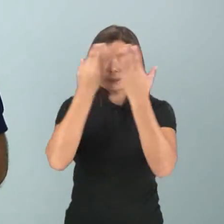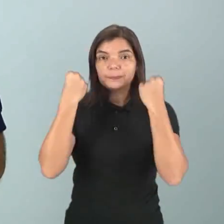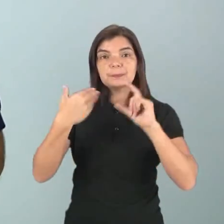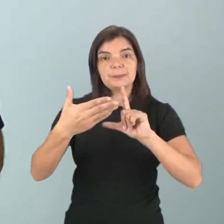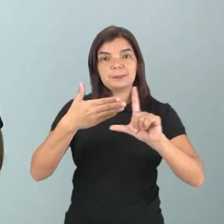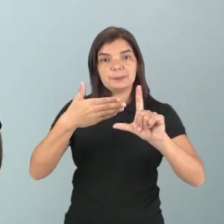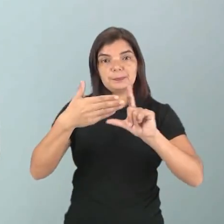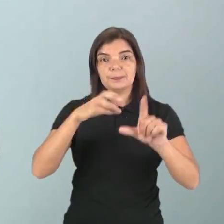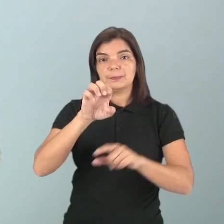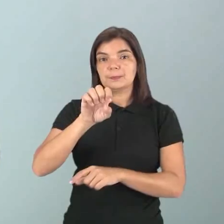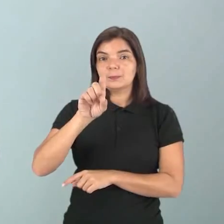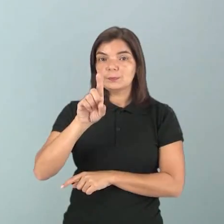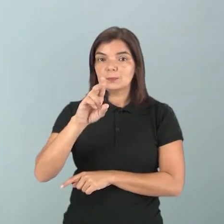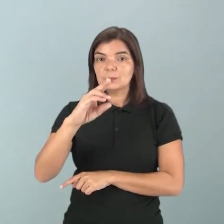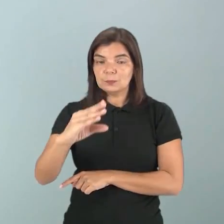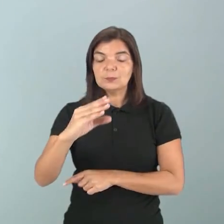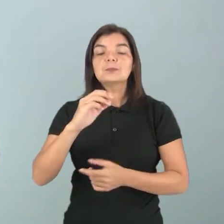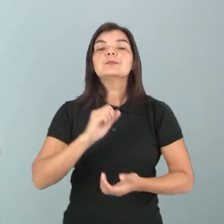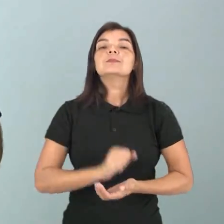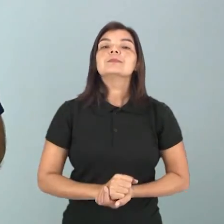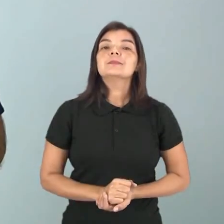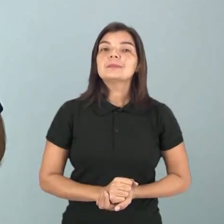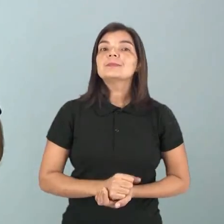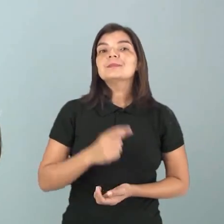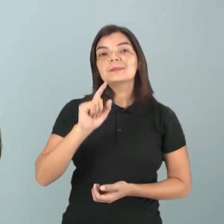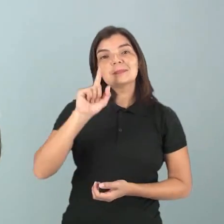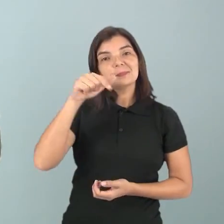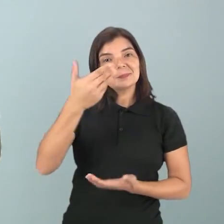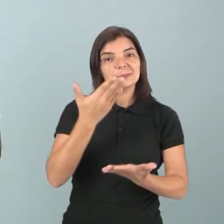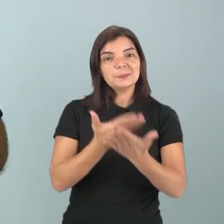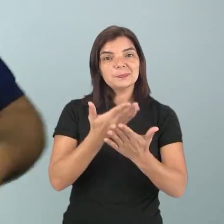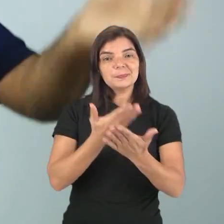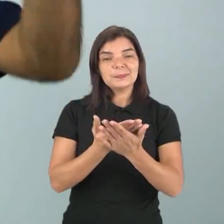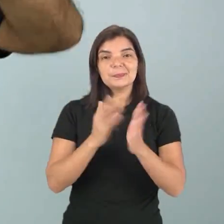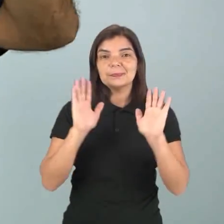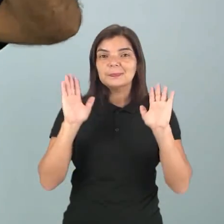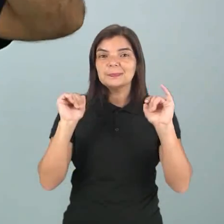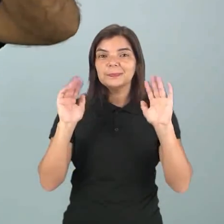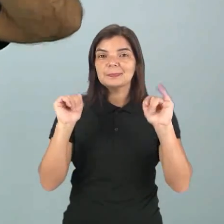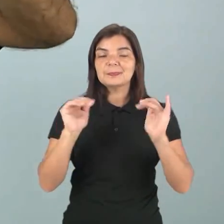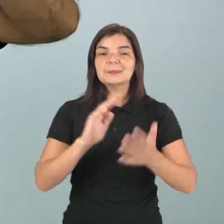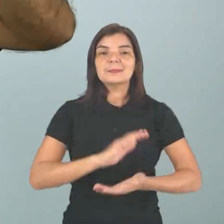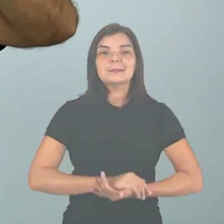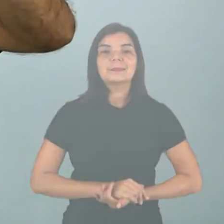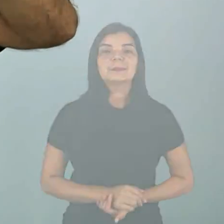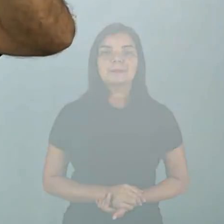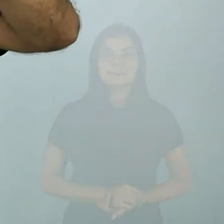acessar o portal Eduque da Secretaria de Educação e até o nosso próximo encontro. Tchau!